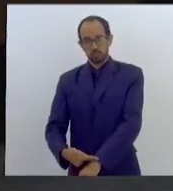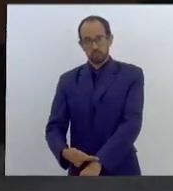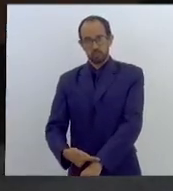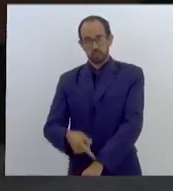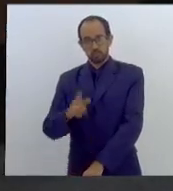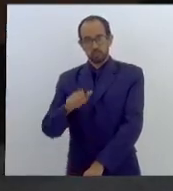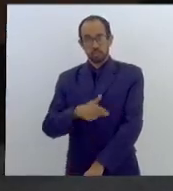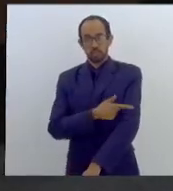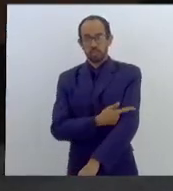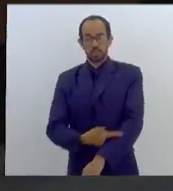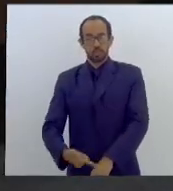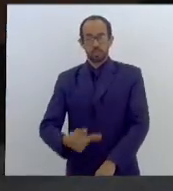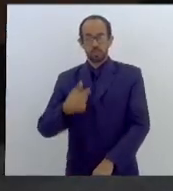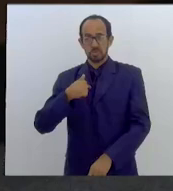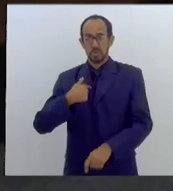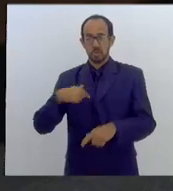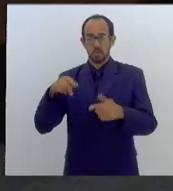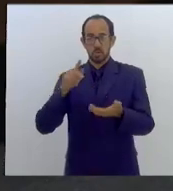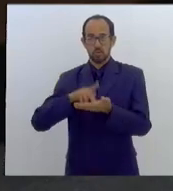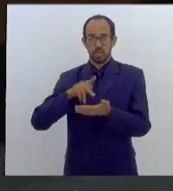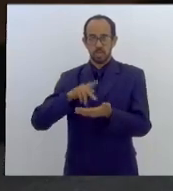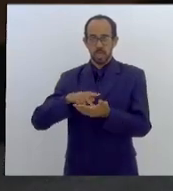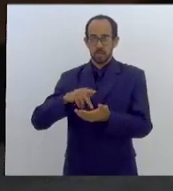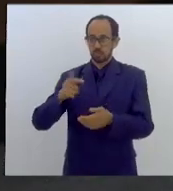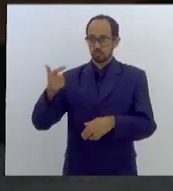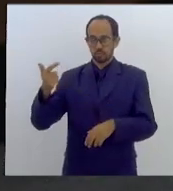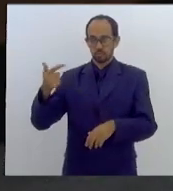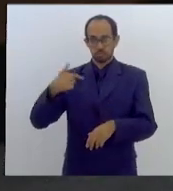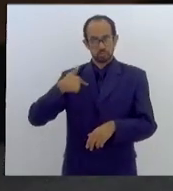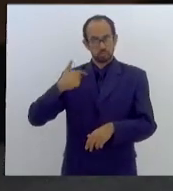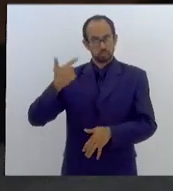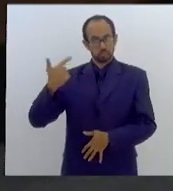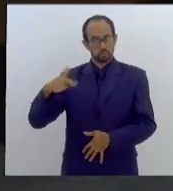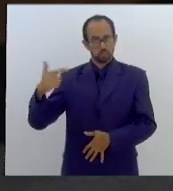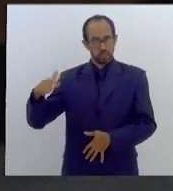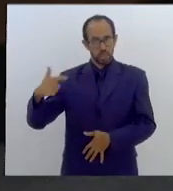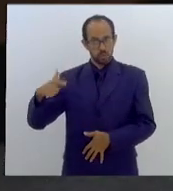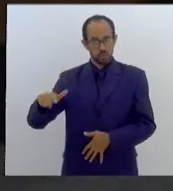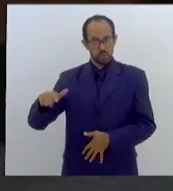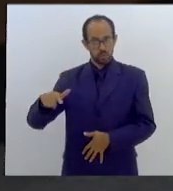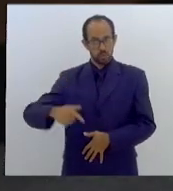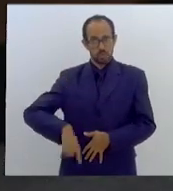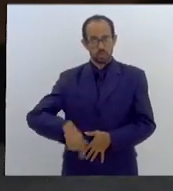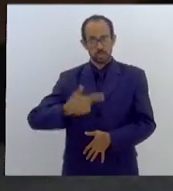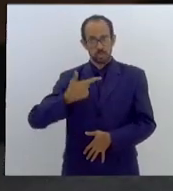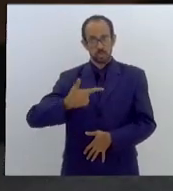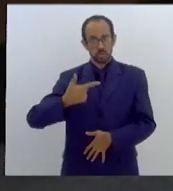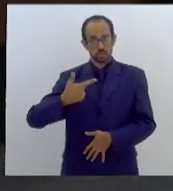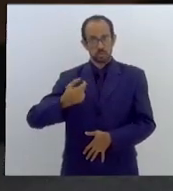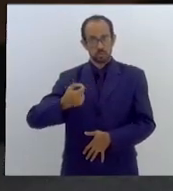Generosidade que eu confesso a Vossa Excelência que eu não teria, mas ele foi. Para prever 2026.